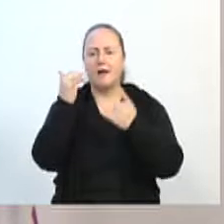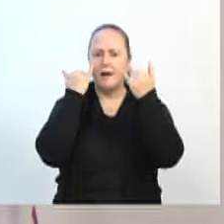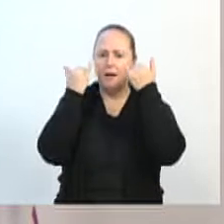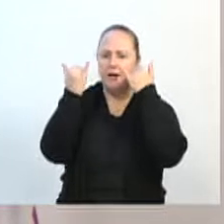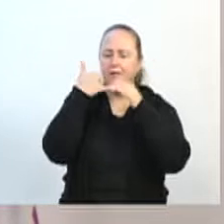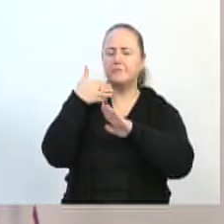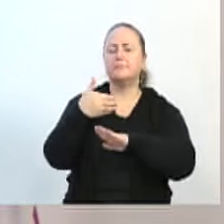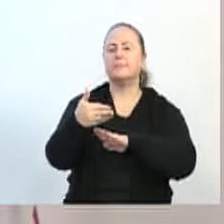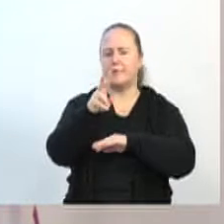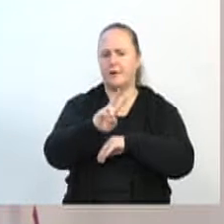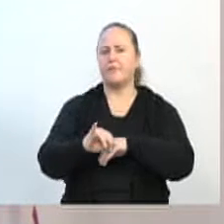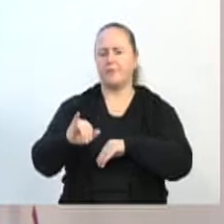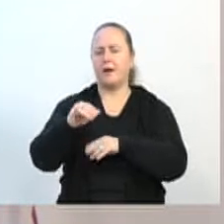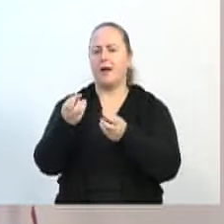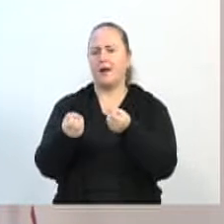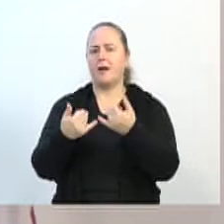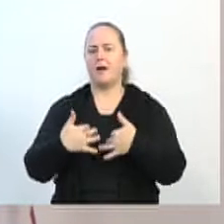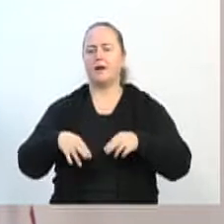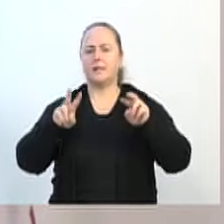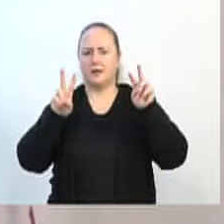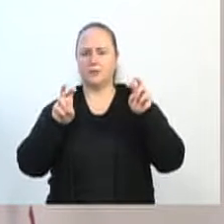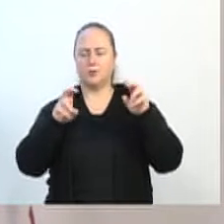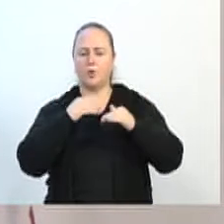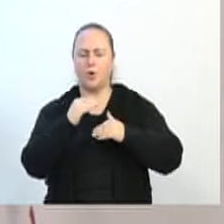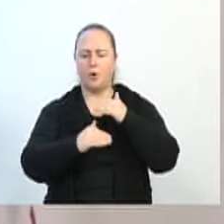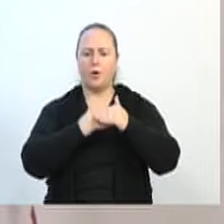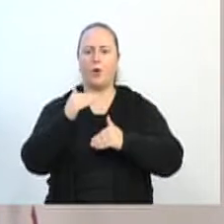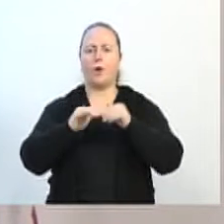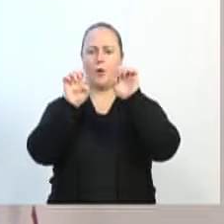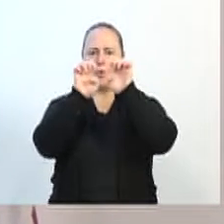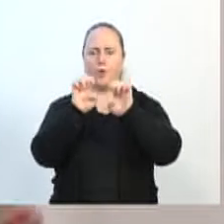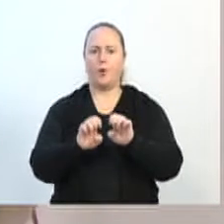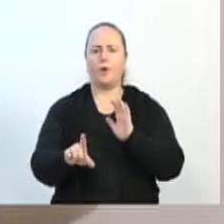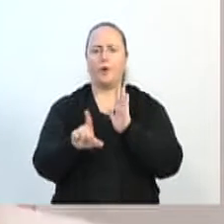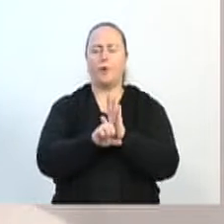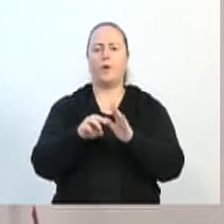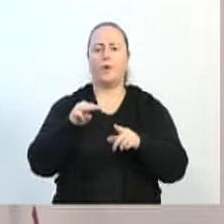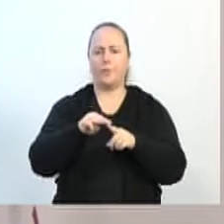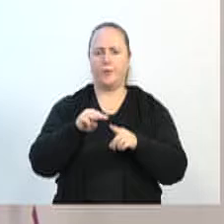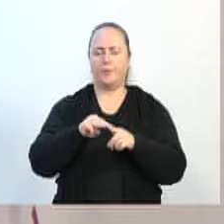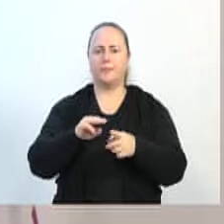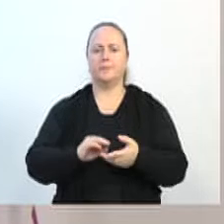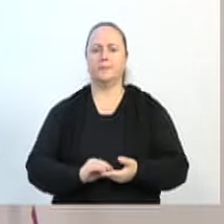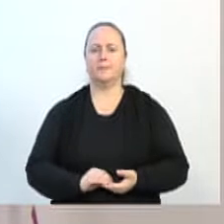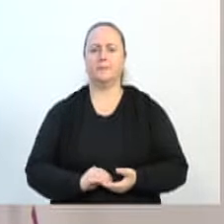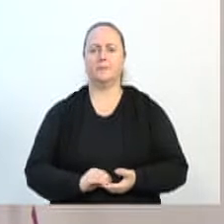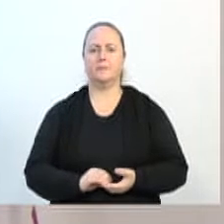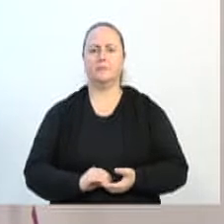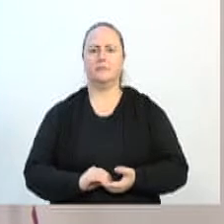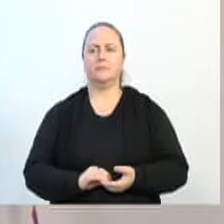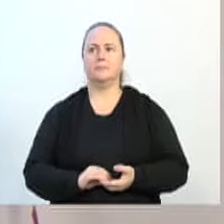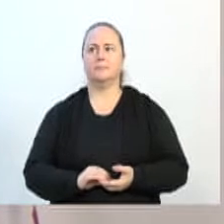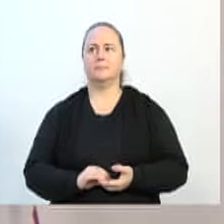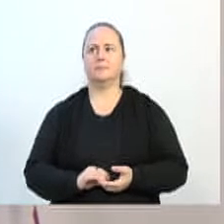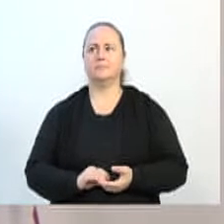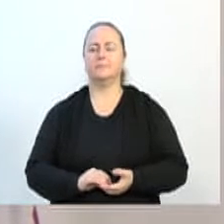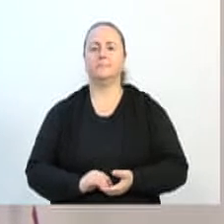em breve sobre esse processo de reestruturação da Lei Municipal de Ensino.